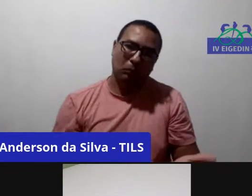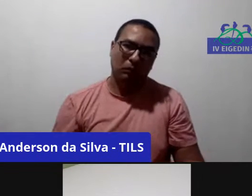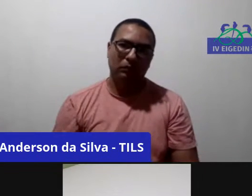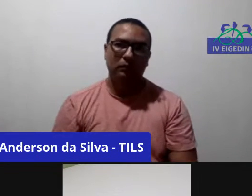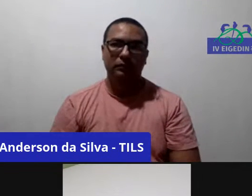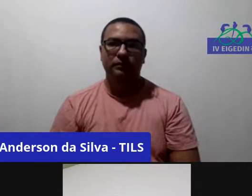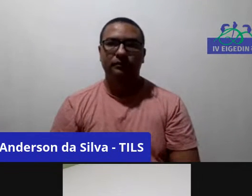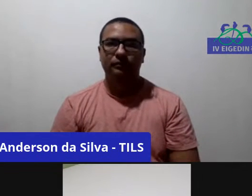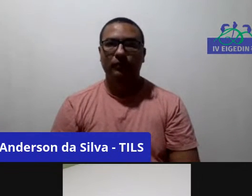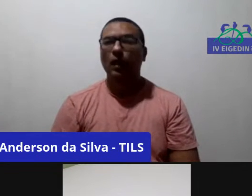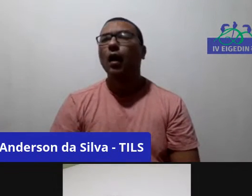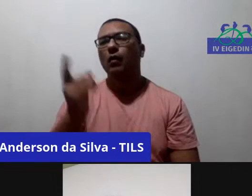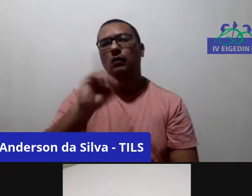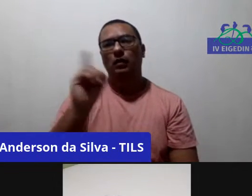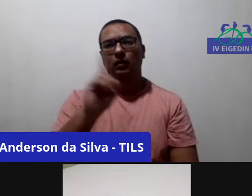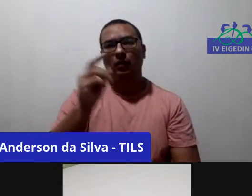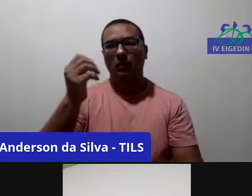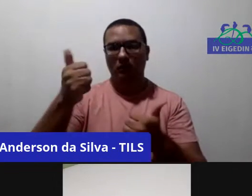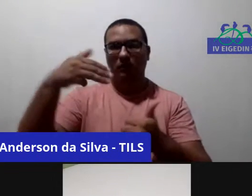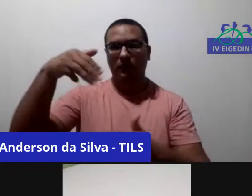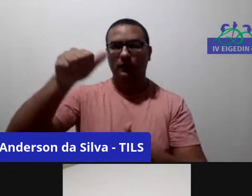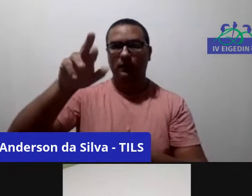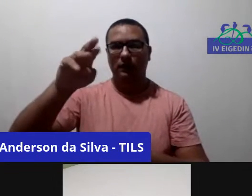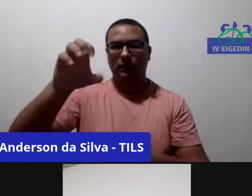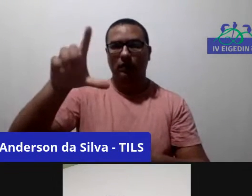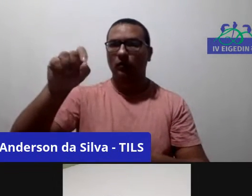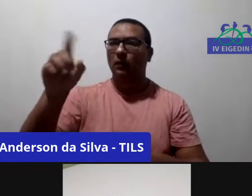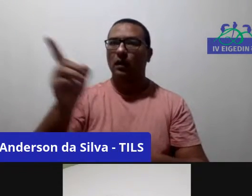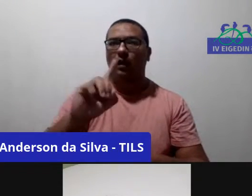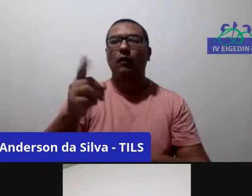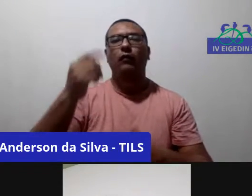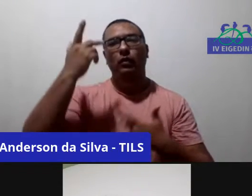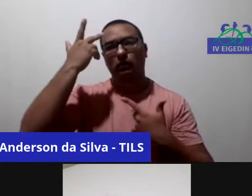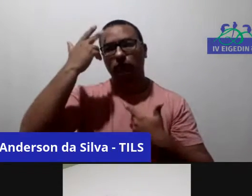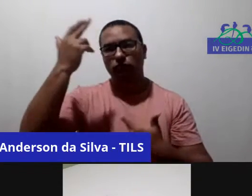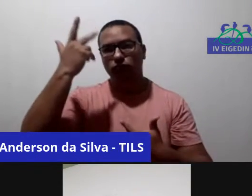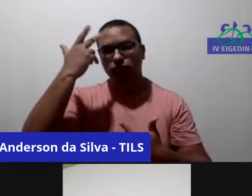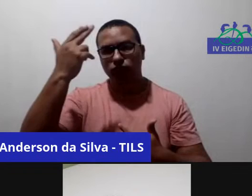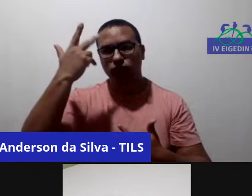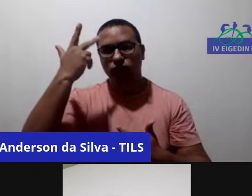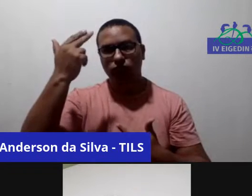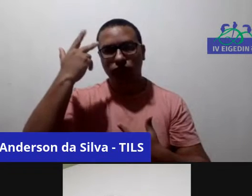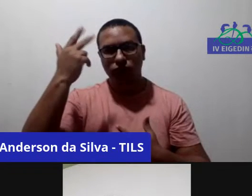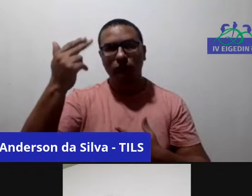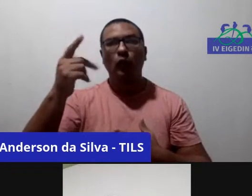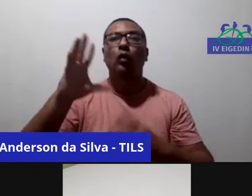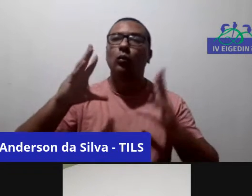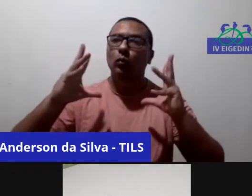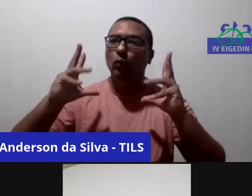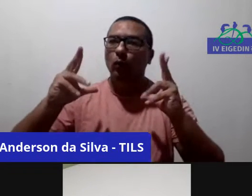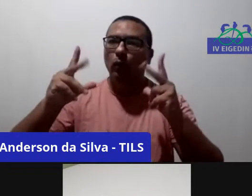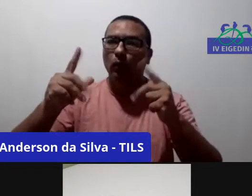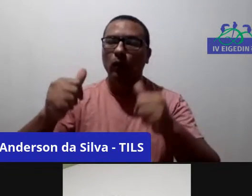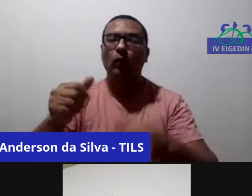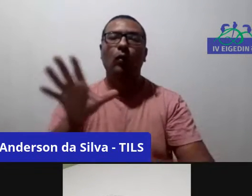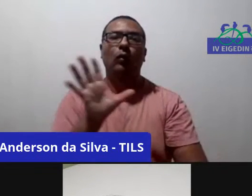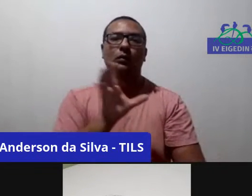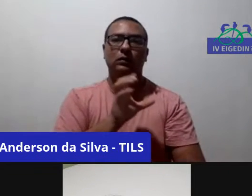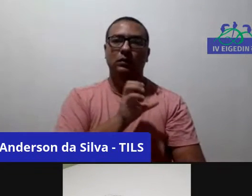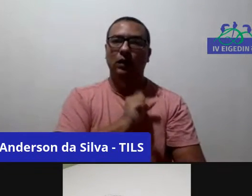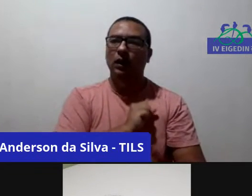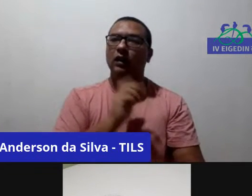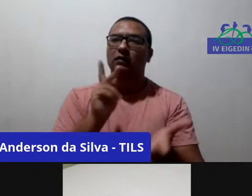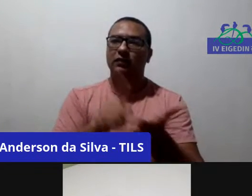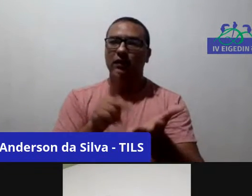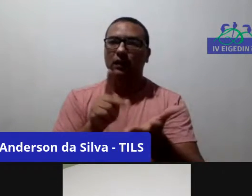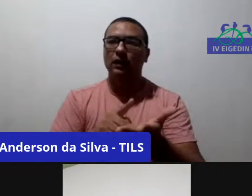De forma alguma, Marcelo. Foi bem tranquilo. Está todo mundo adorando. Vários comentários já no